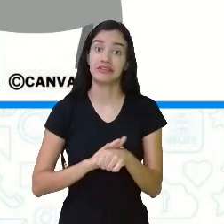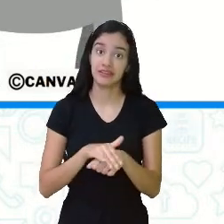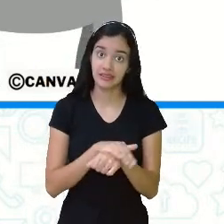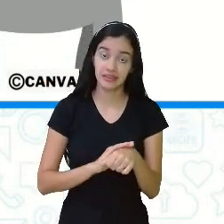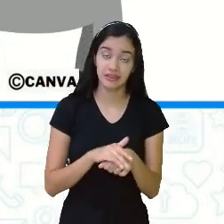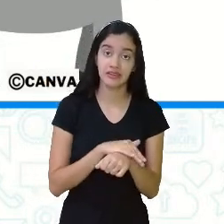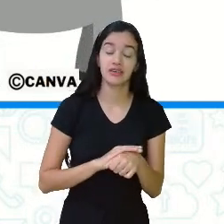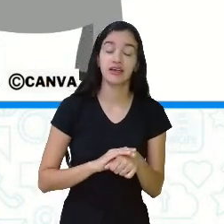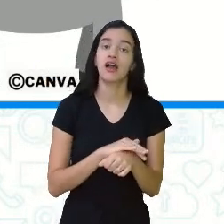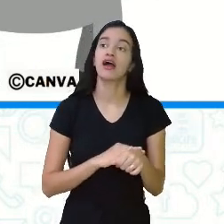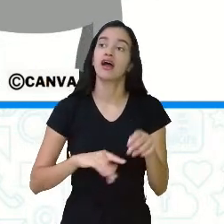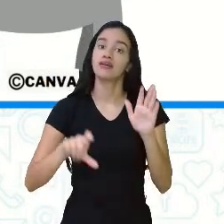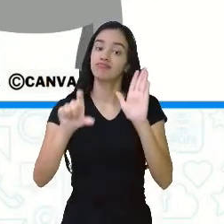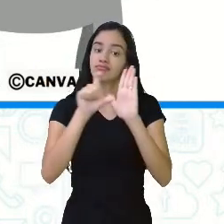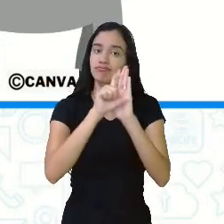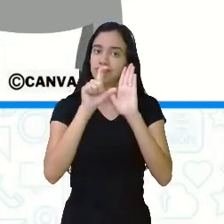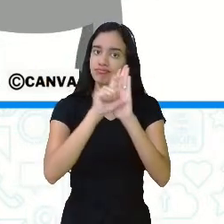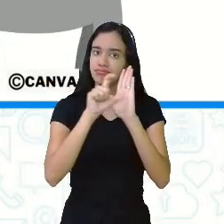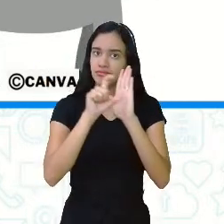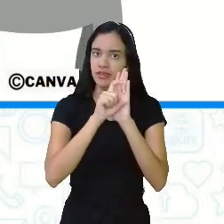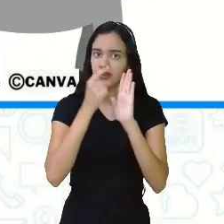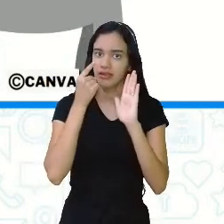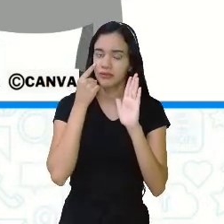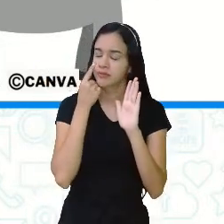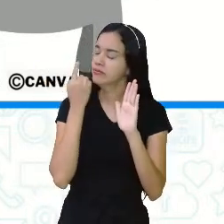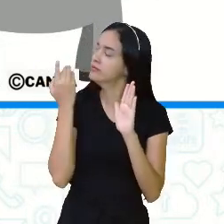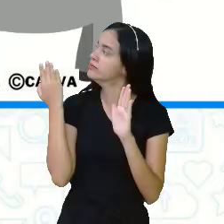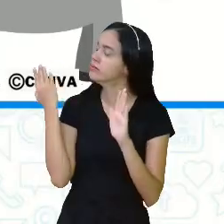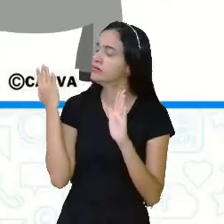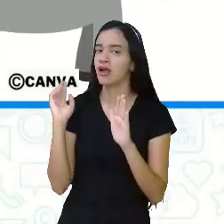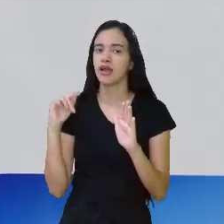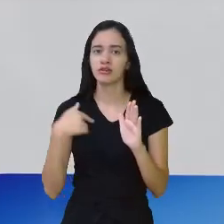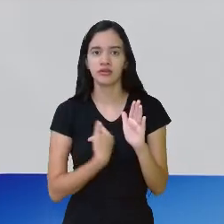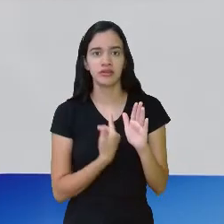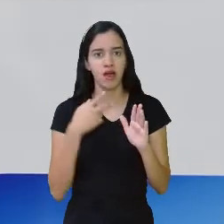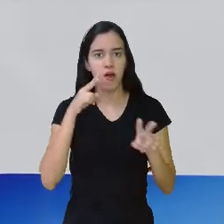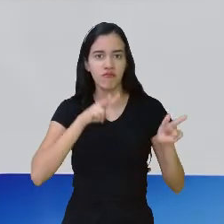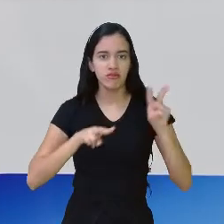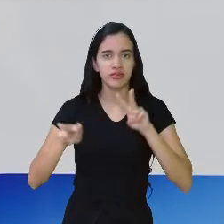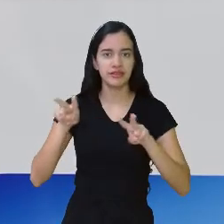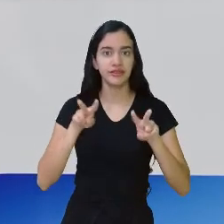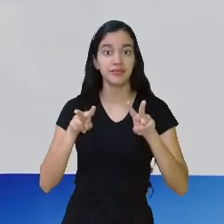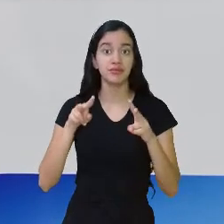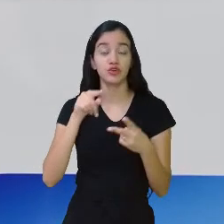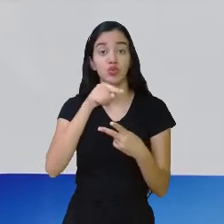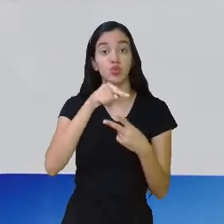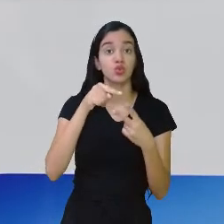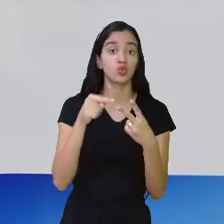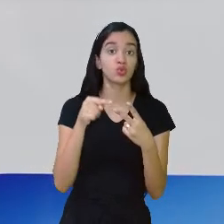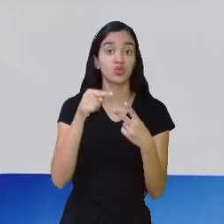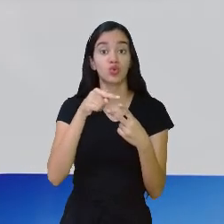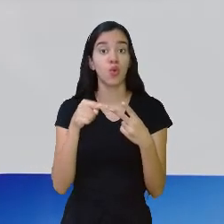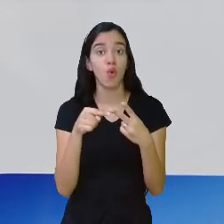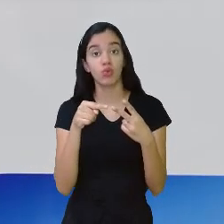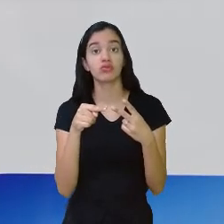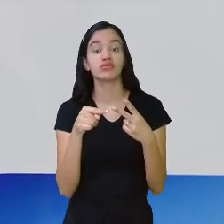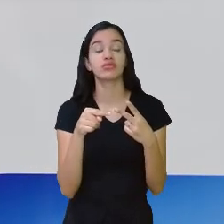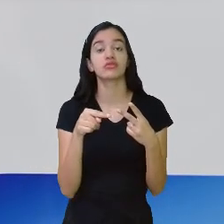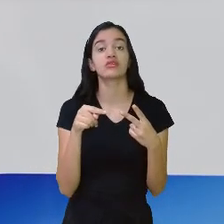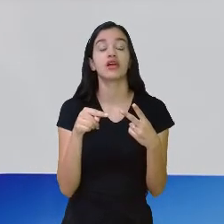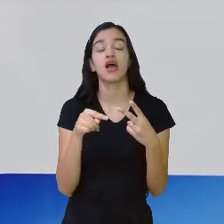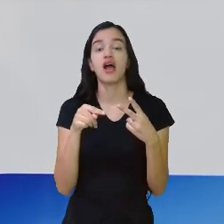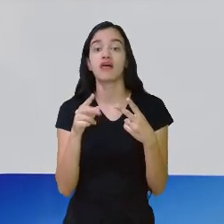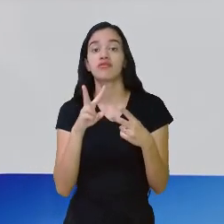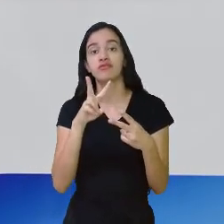Então, nessa estrofe aí, a gente está vendo destacada dois versos que